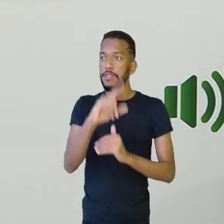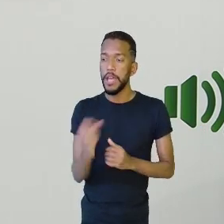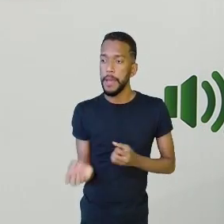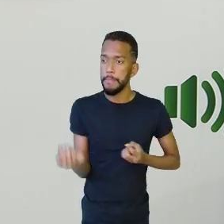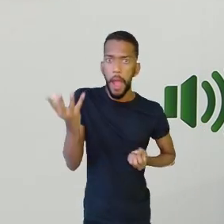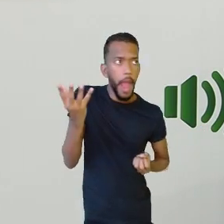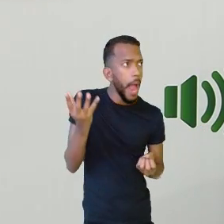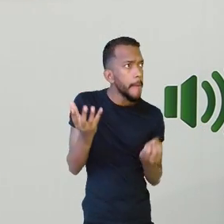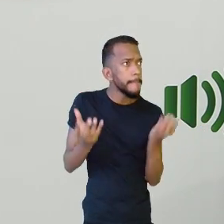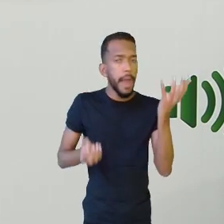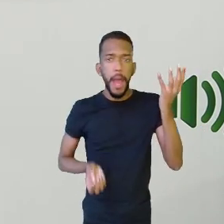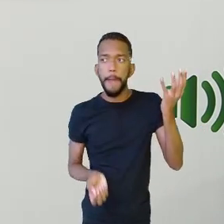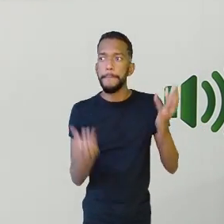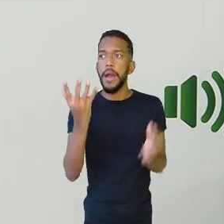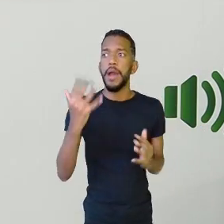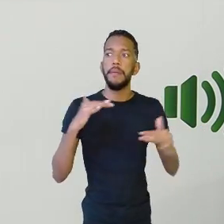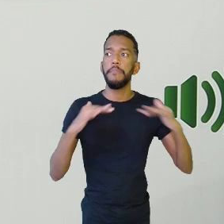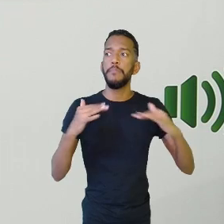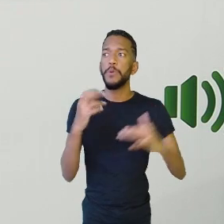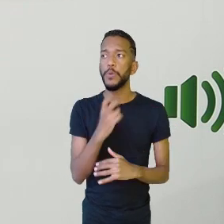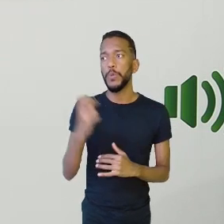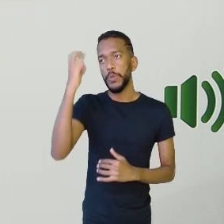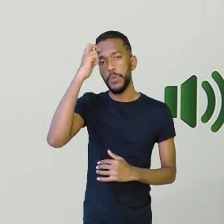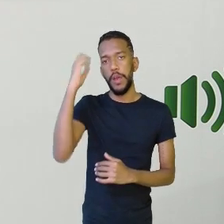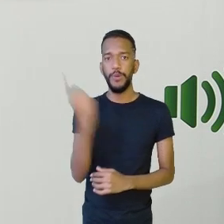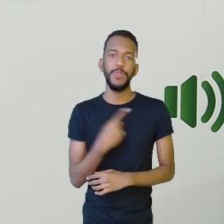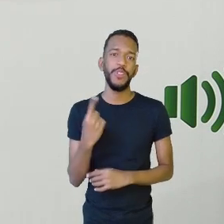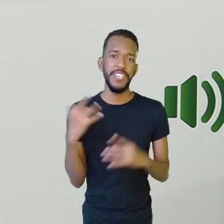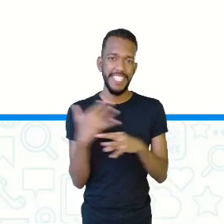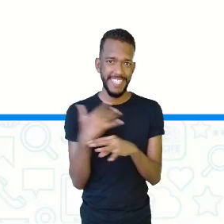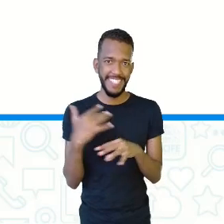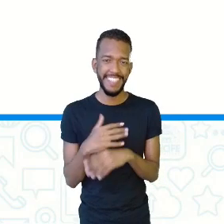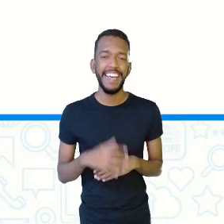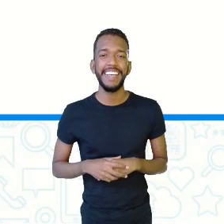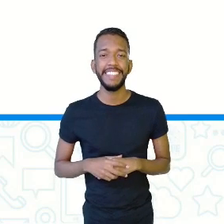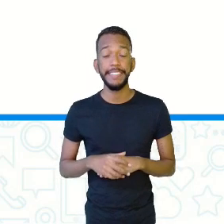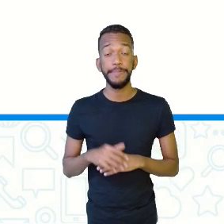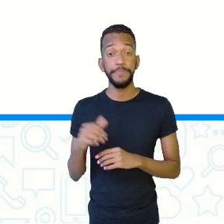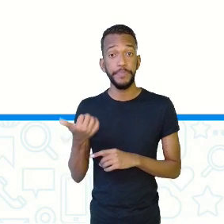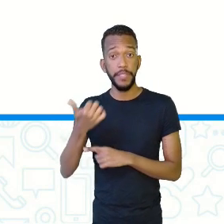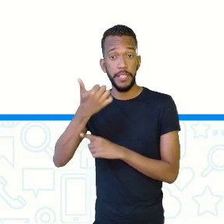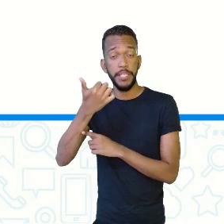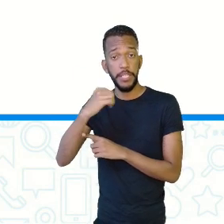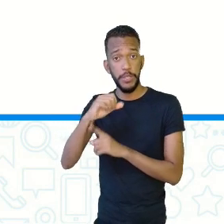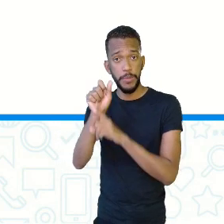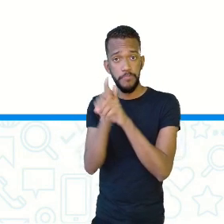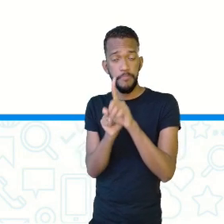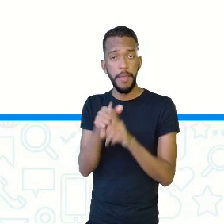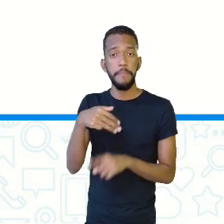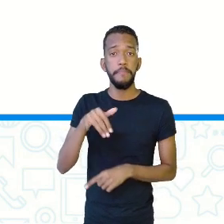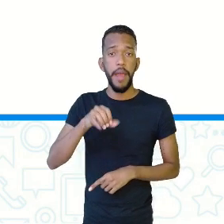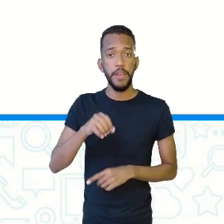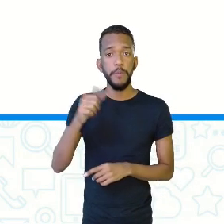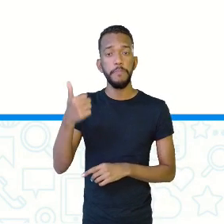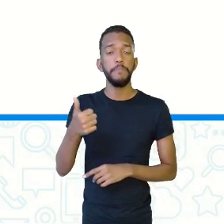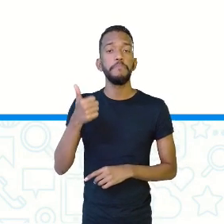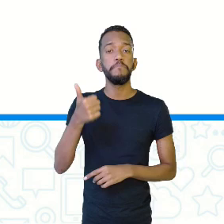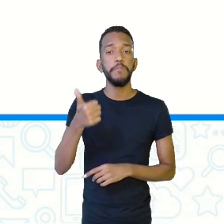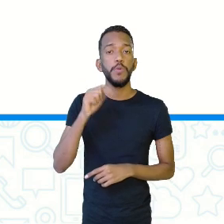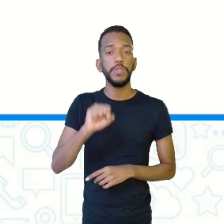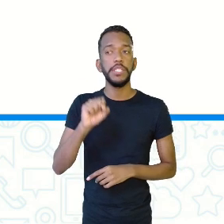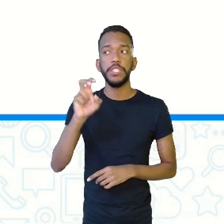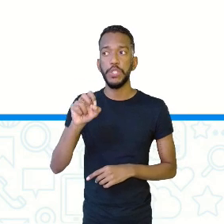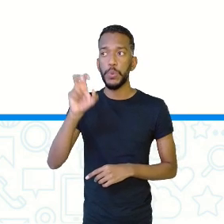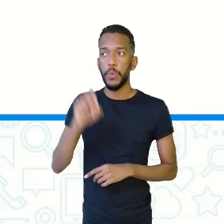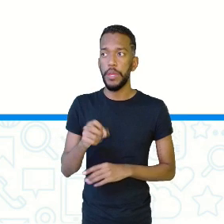primeiros monumentos culturais da nossa cidade. Olha aí, em 18 de maio de 1850, foi inaugurado o Teatro de